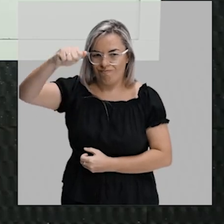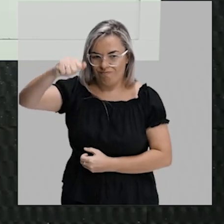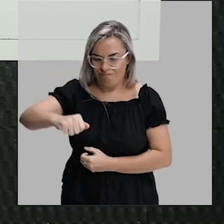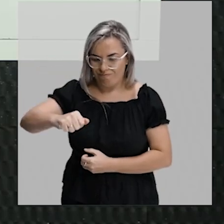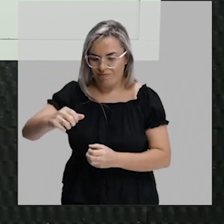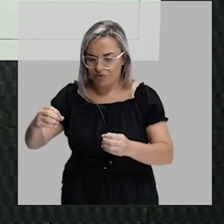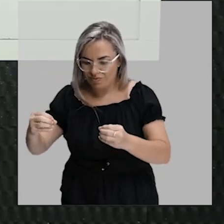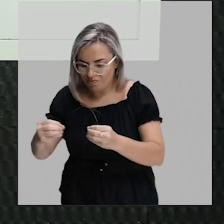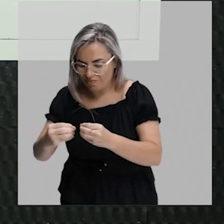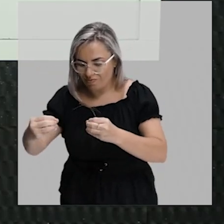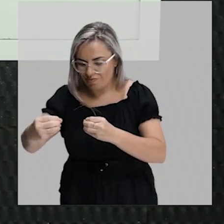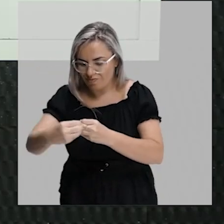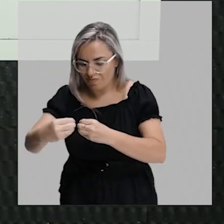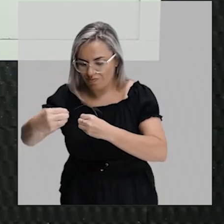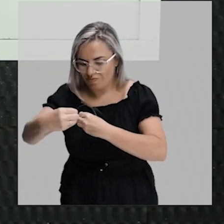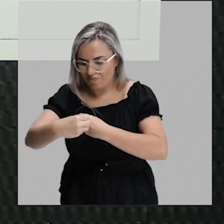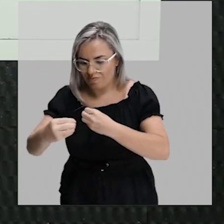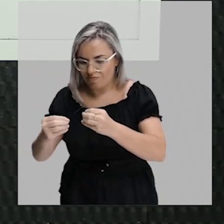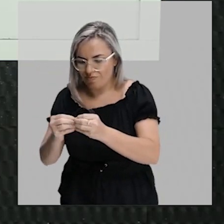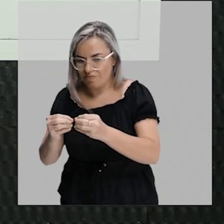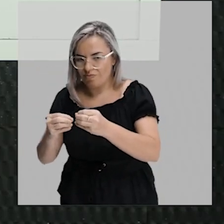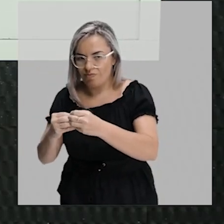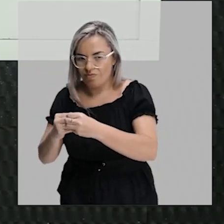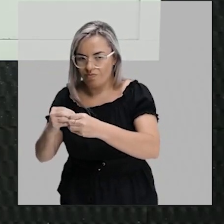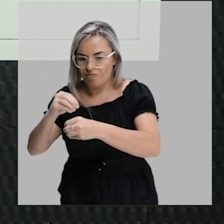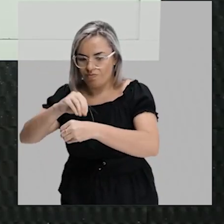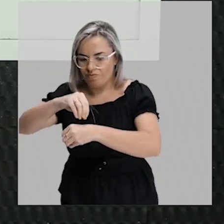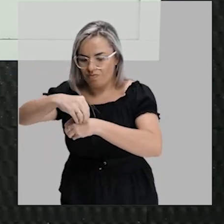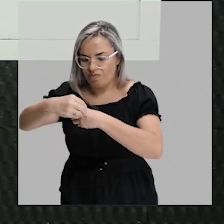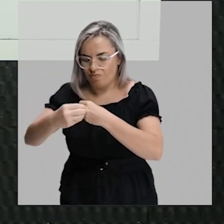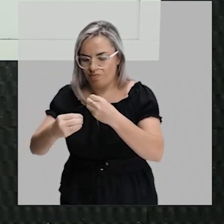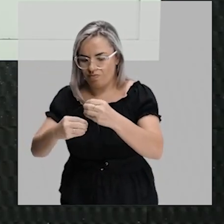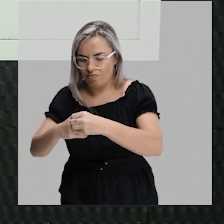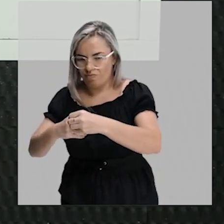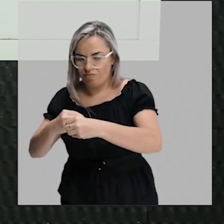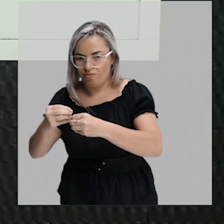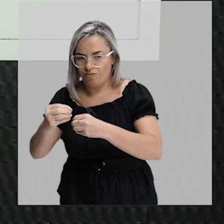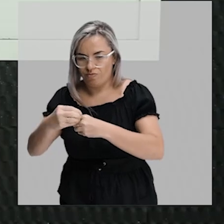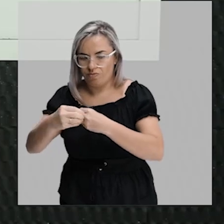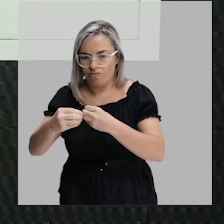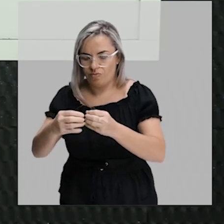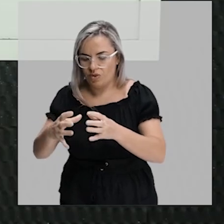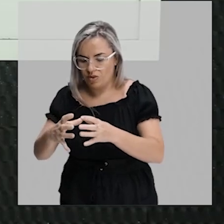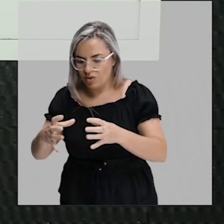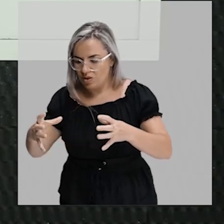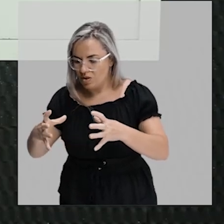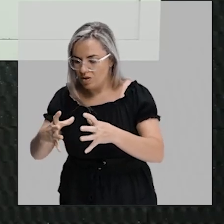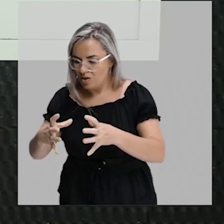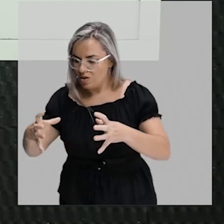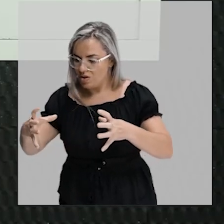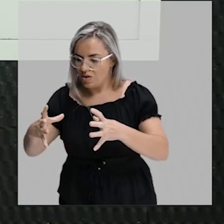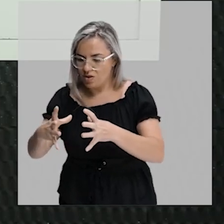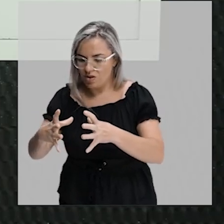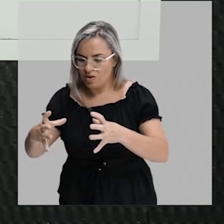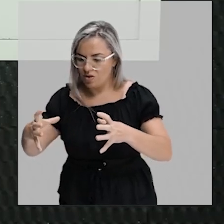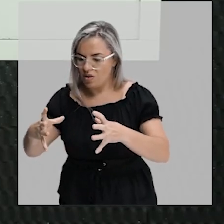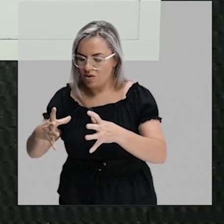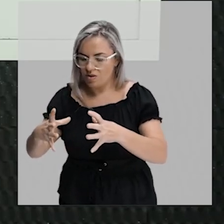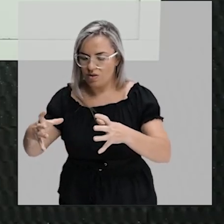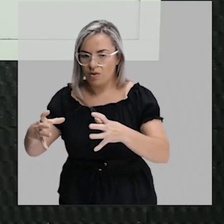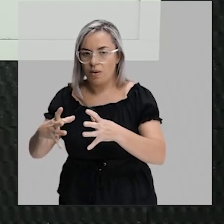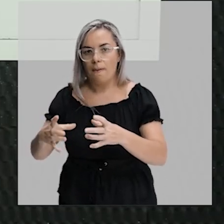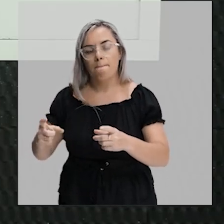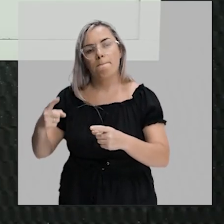irão exercer umas com as outras e também dessas moléculas com a parede do recipiente vai aumentar.